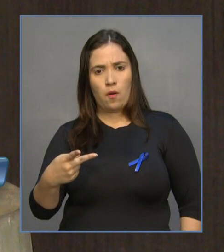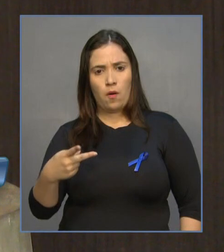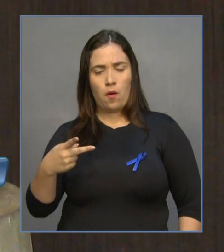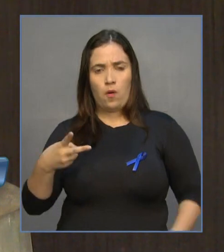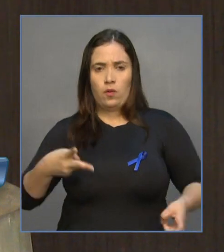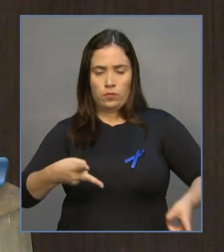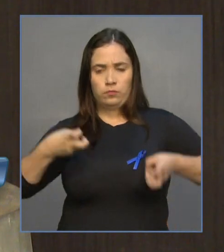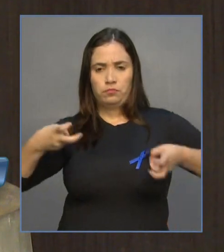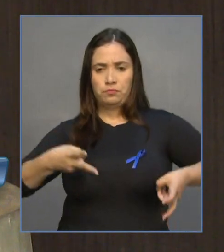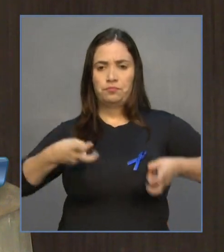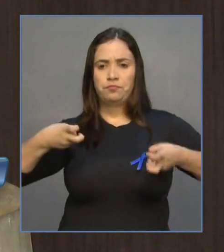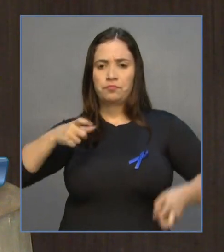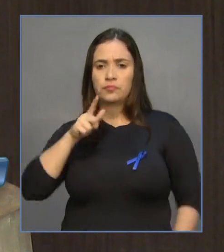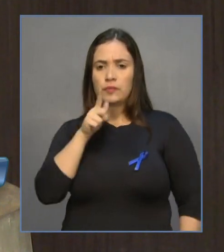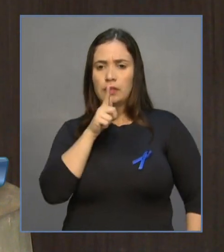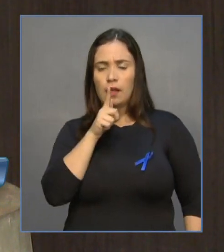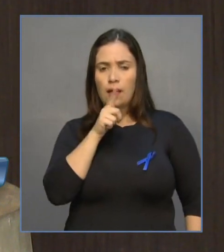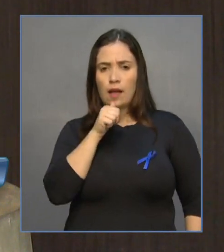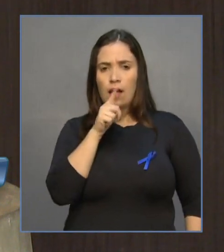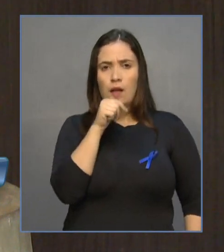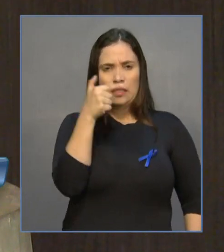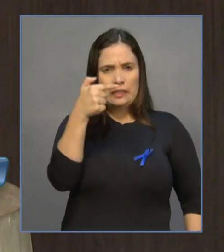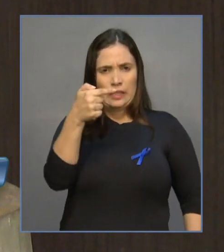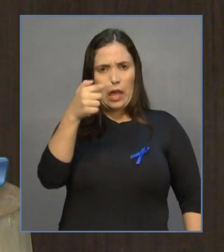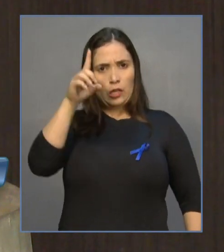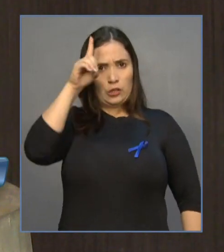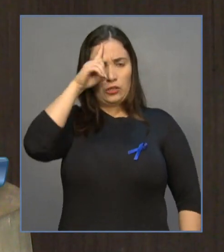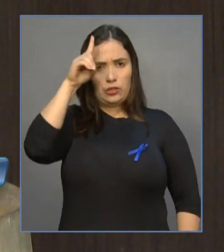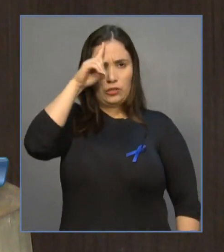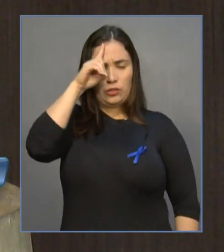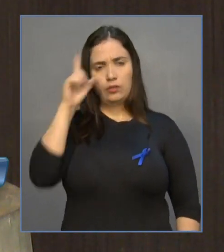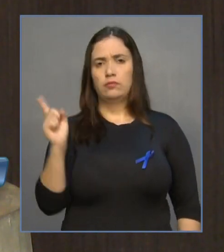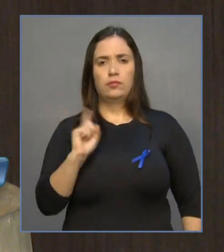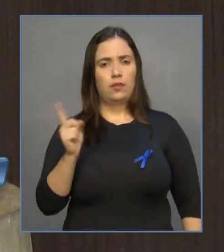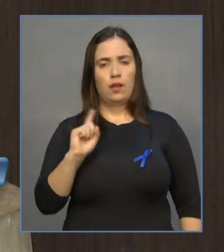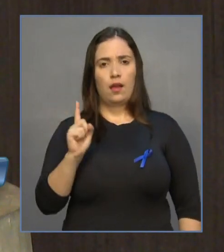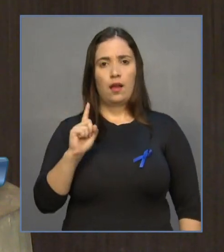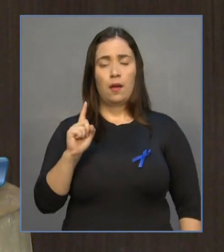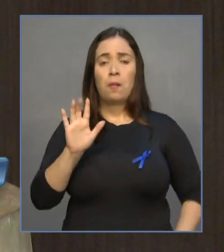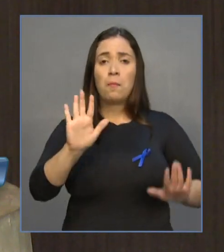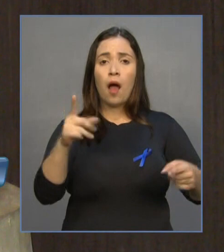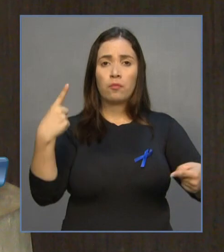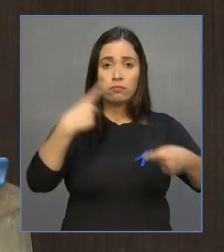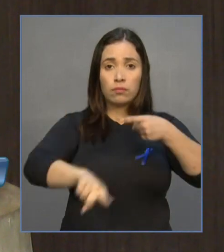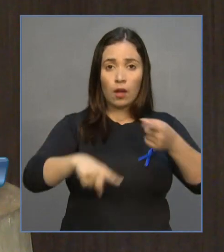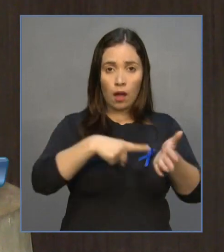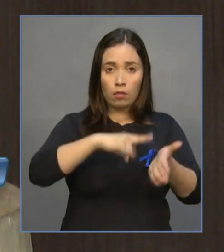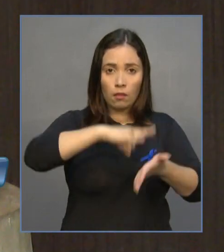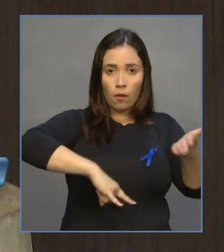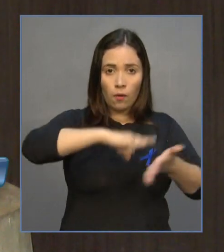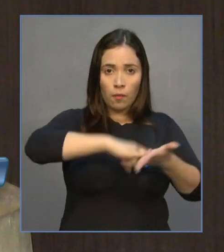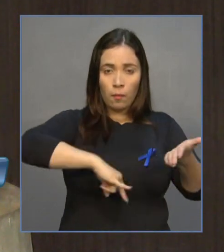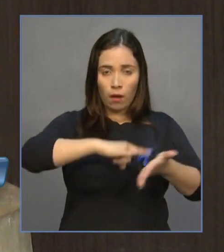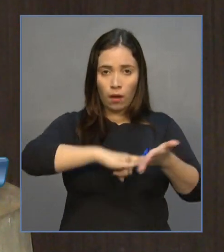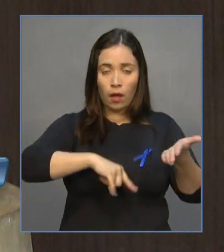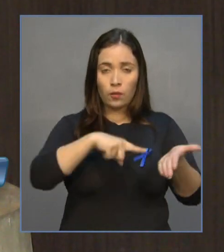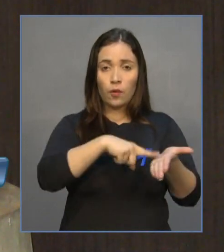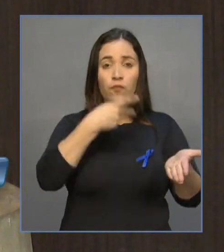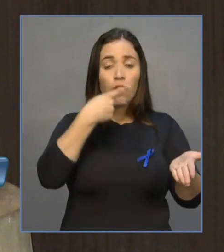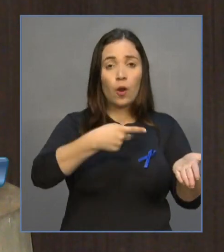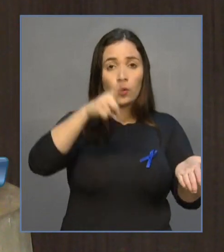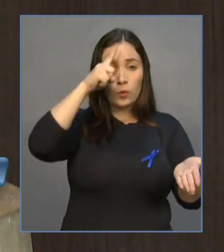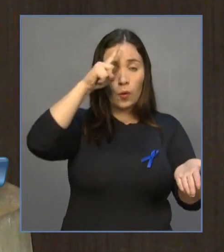de água 7 dias por semana. A outorga o desmente, dizendo que há extração de